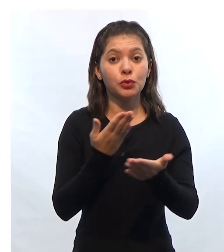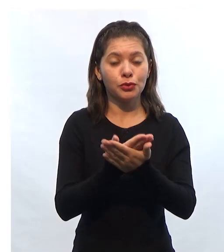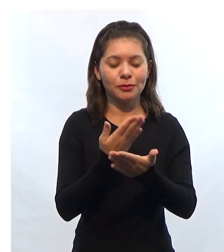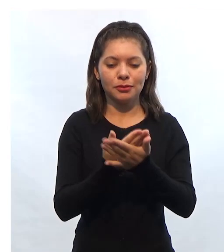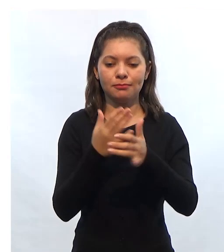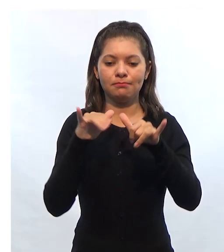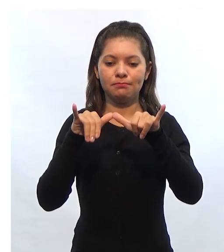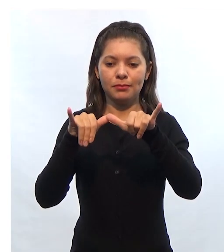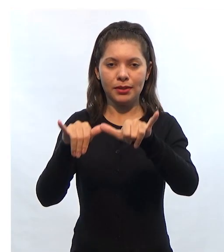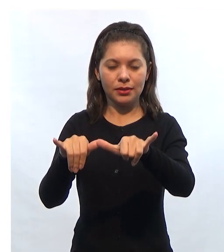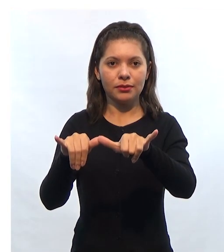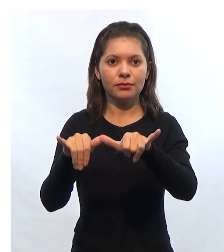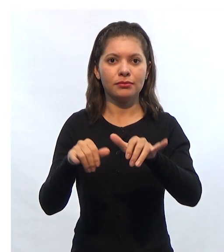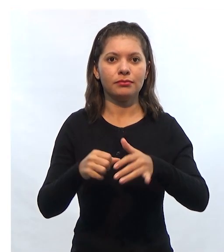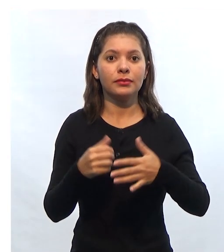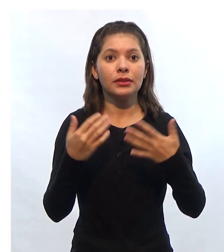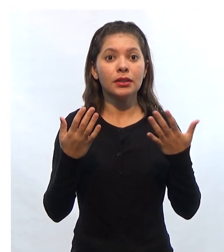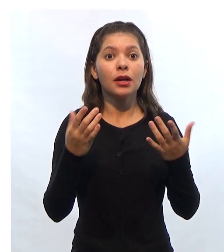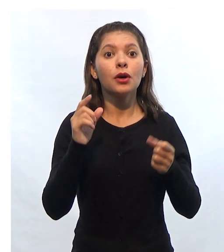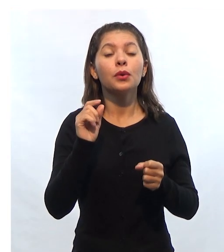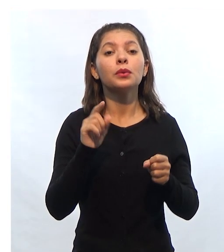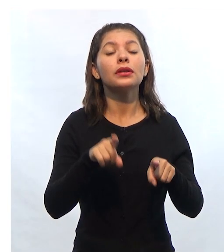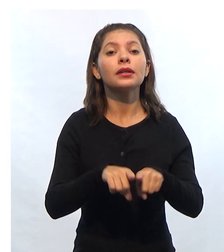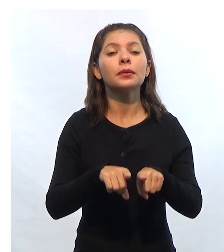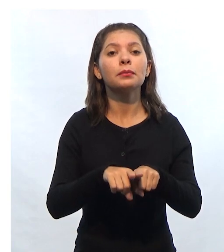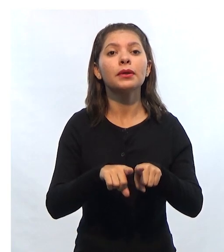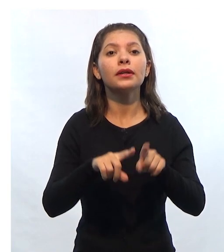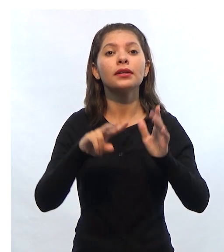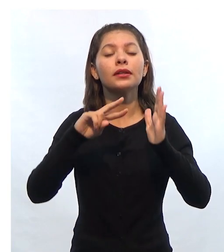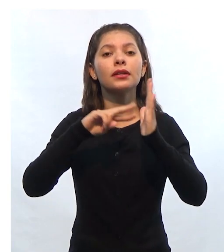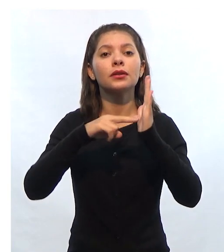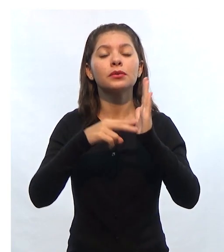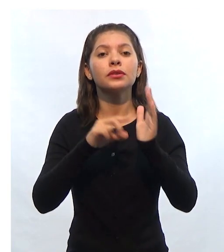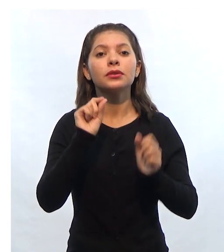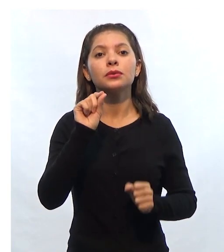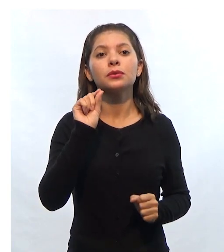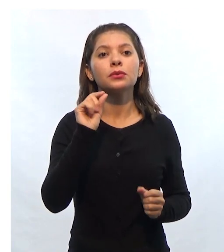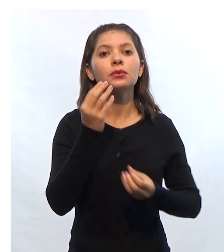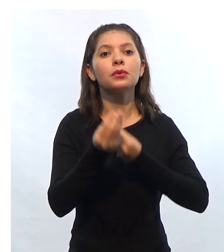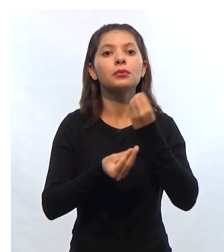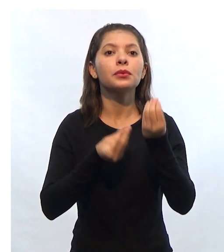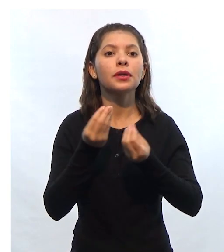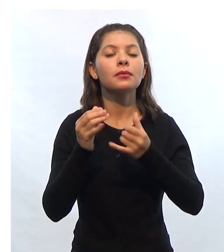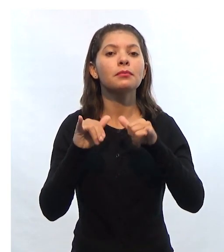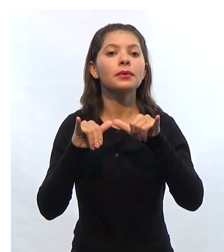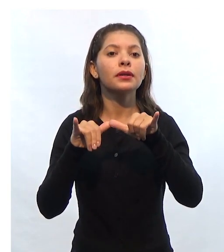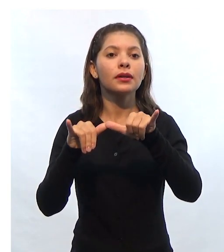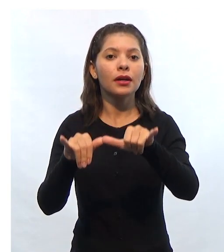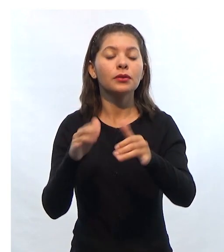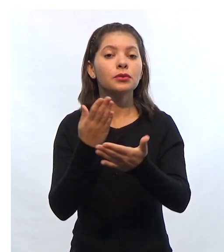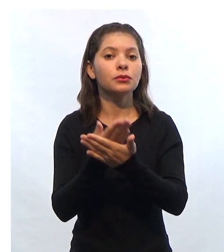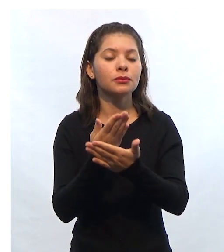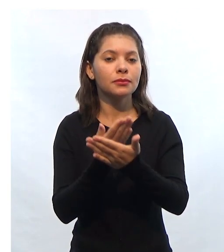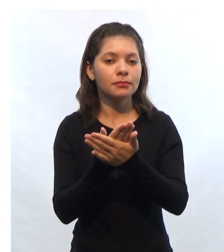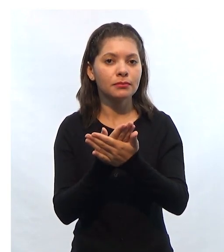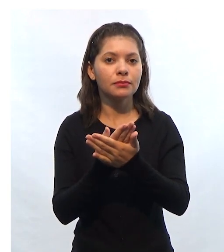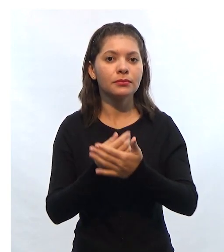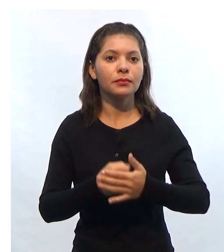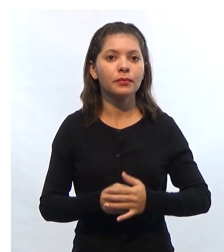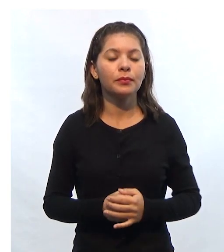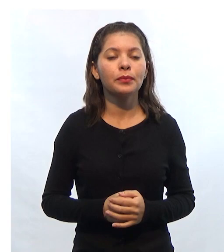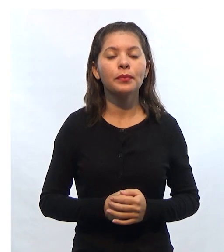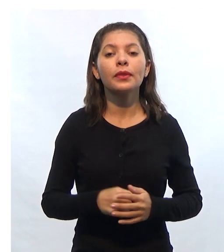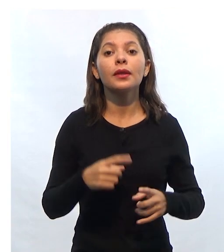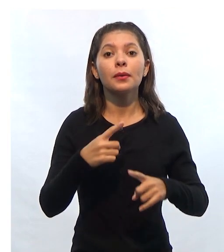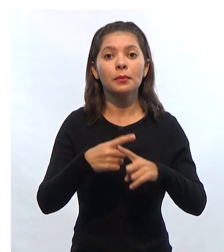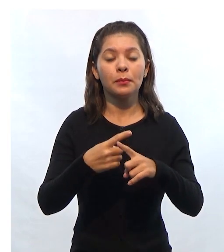do mercado. Então, ele também pode ser traduzido como mercadologia ou estudo do mercado, né?